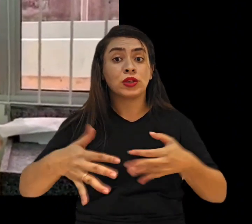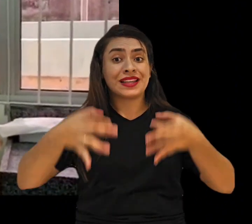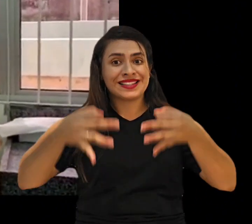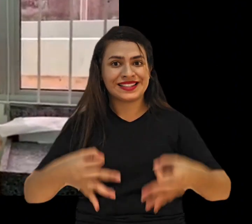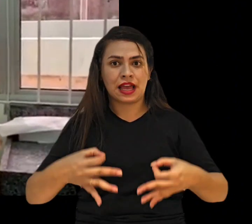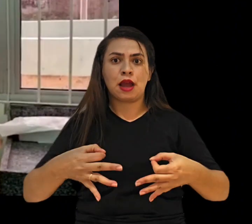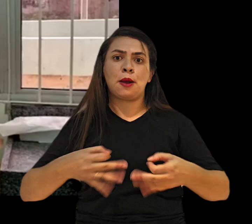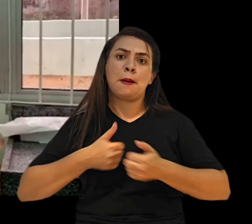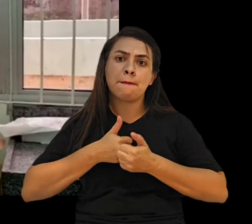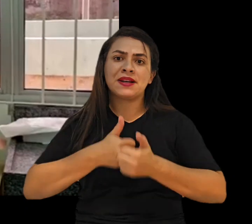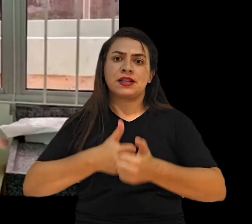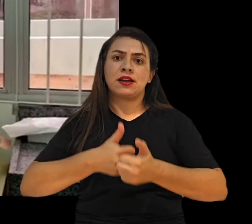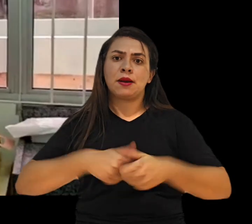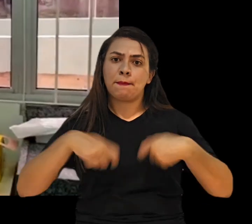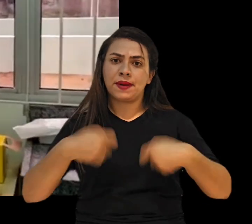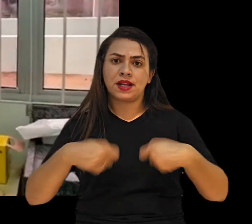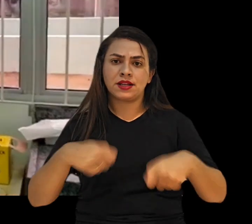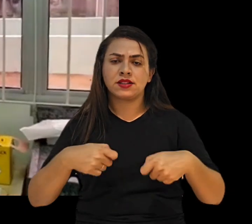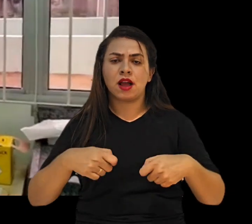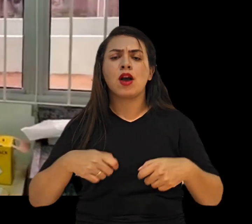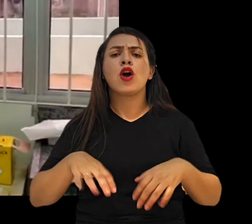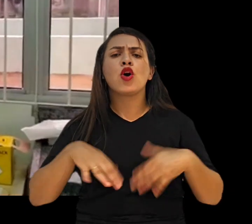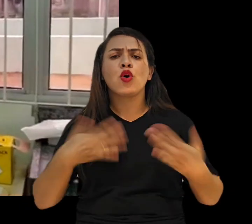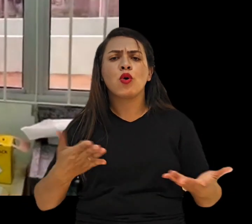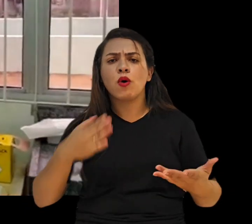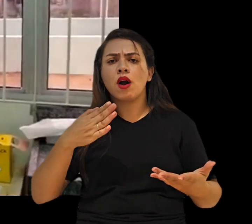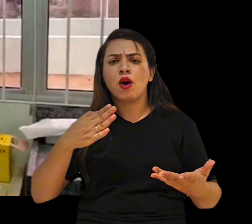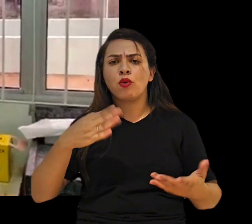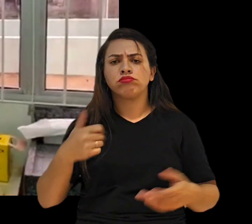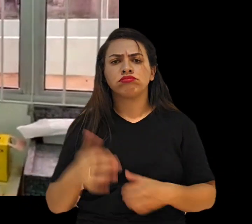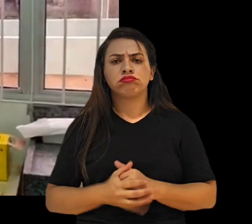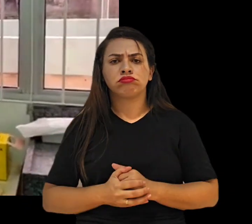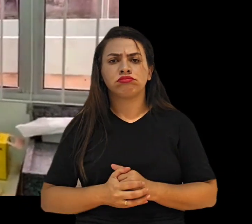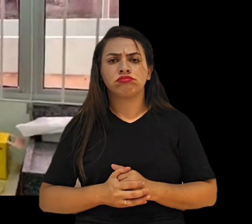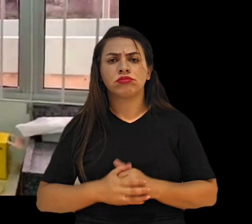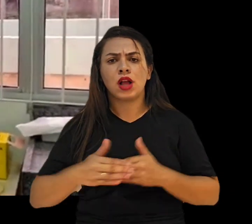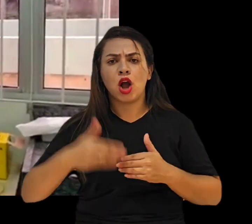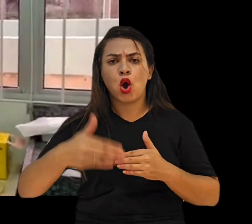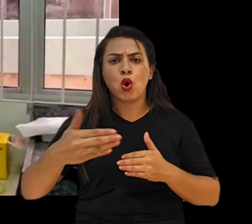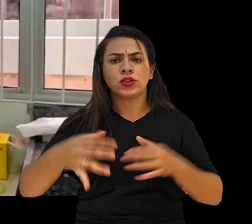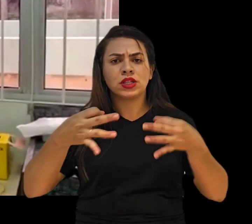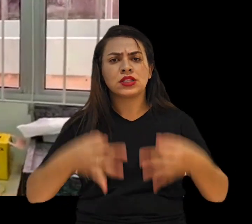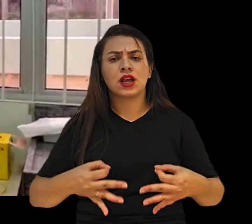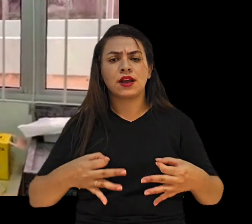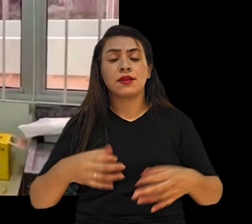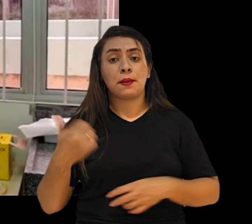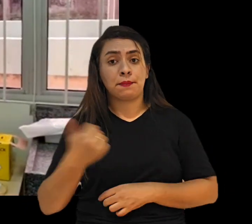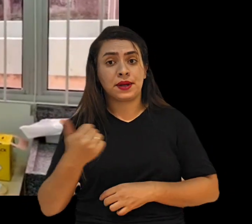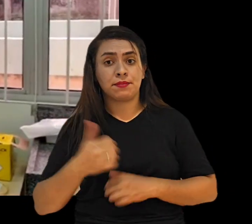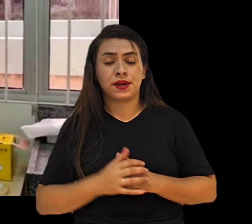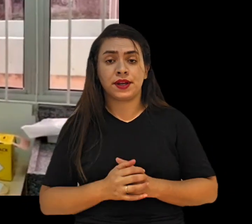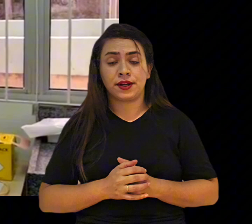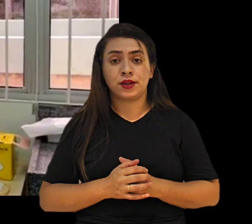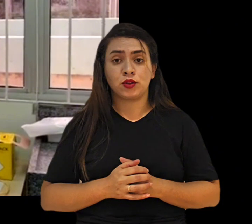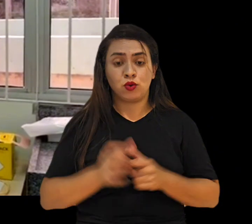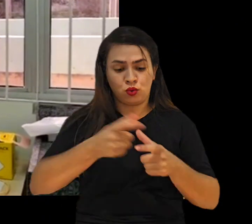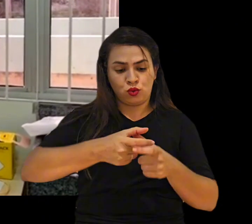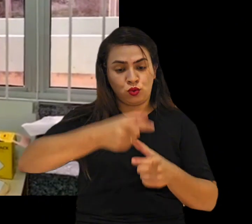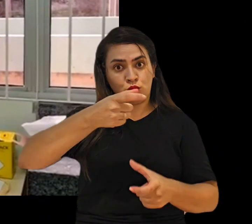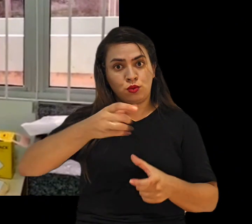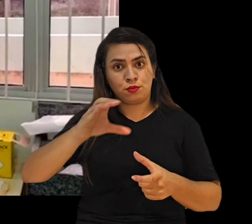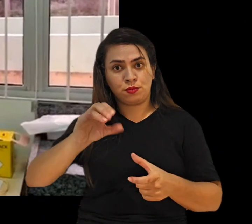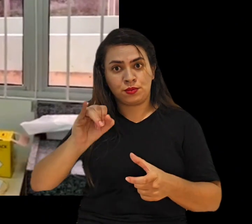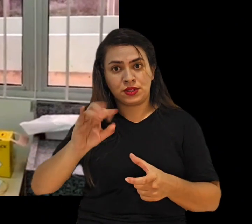3,2%. Tubo seco, que é esse tubo aqui, a gente vai colocar o nome também.